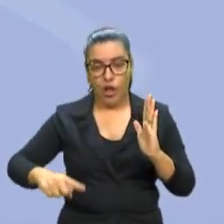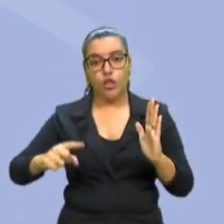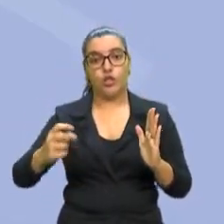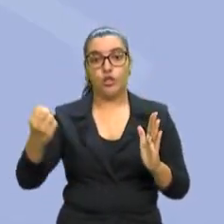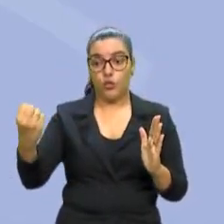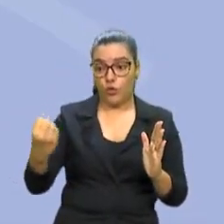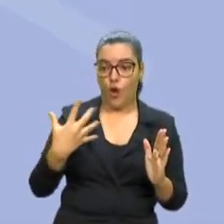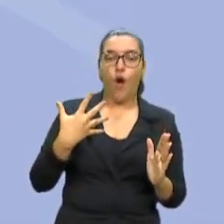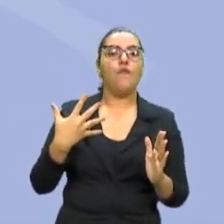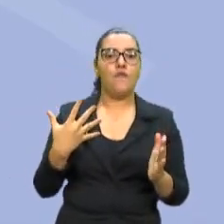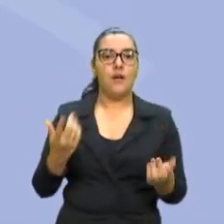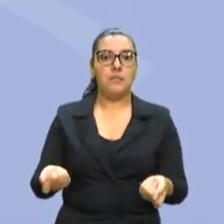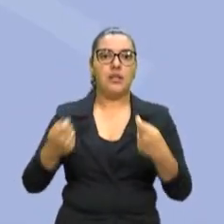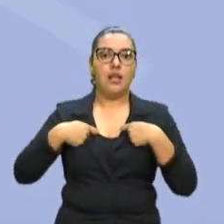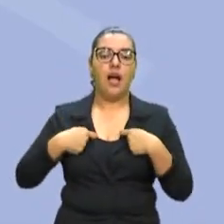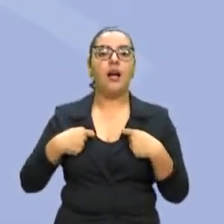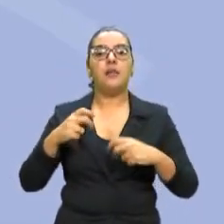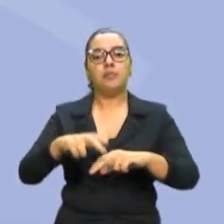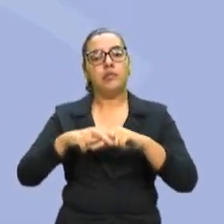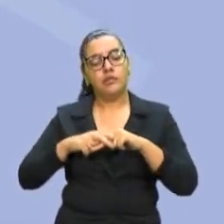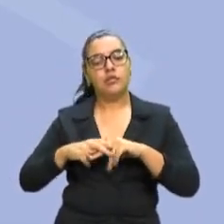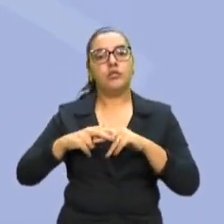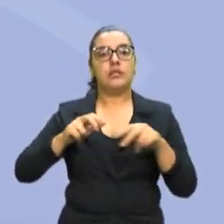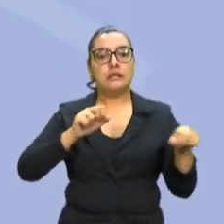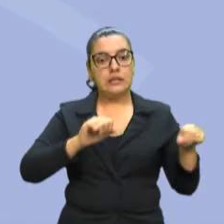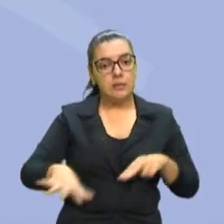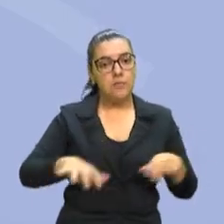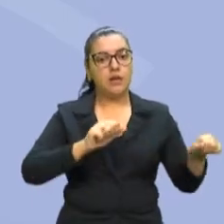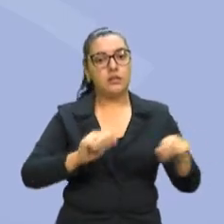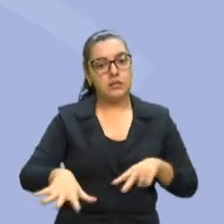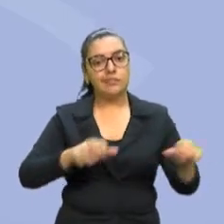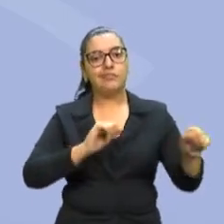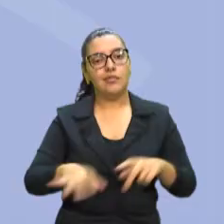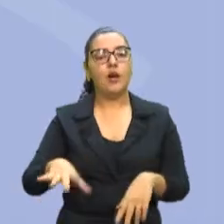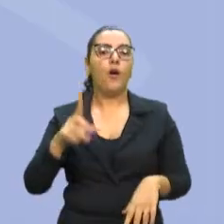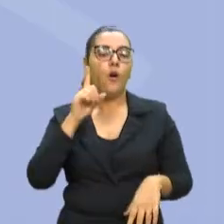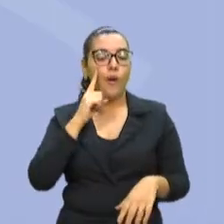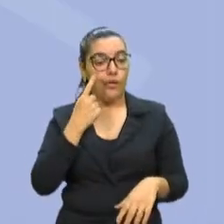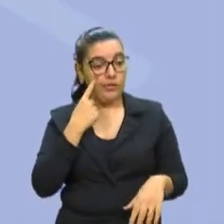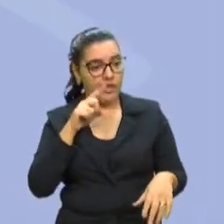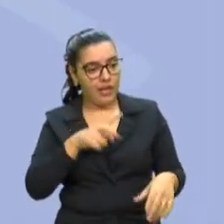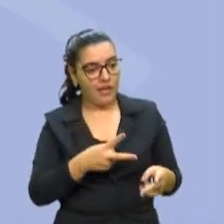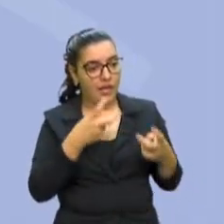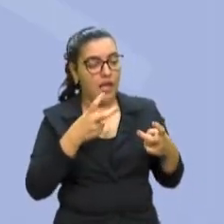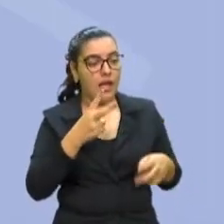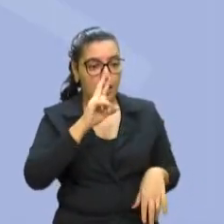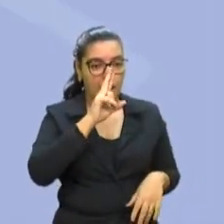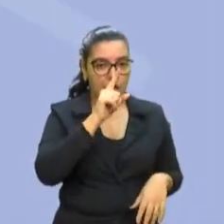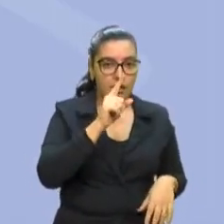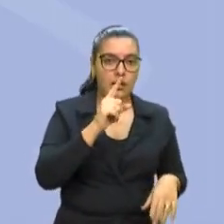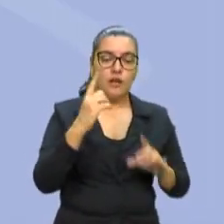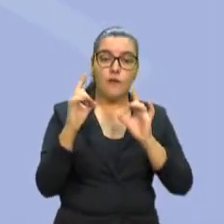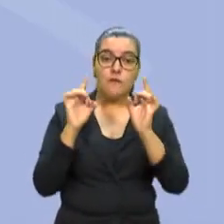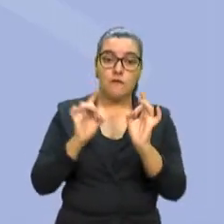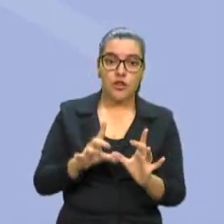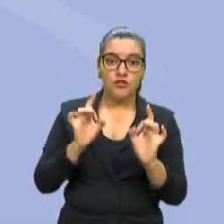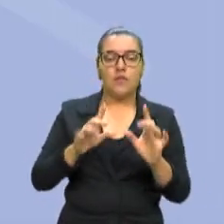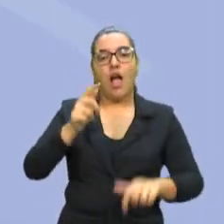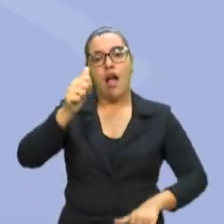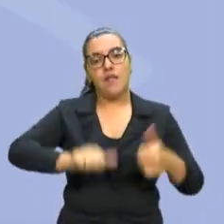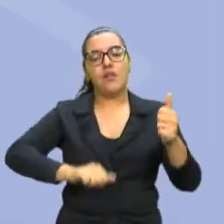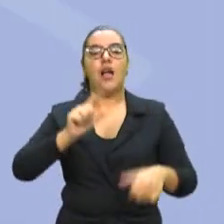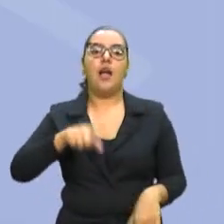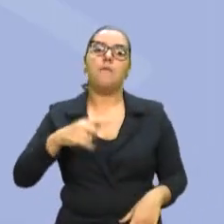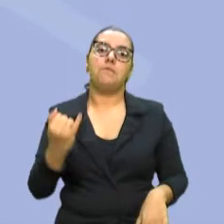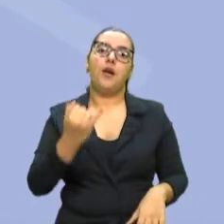Com isso, eu consigo ver os pontos que eu errei. Então, o feedback dos avaliadores sempre são importantes,